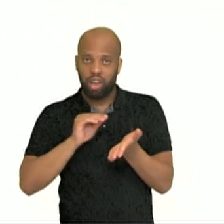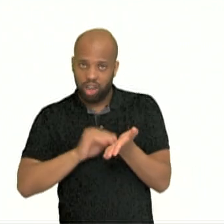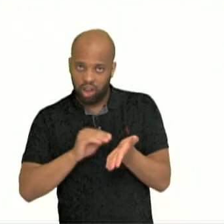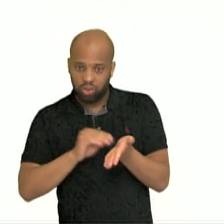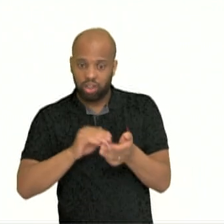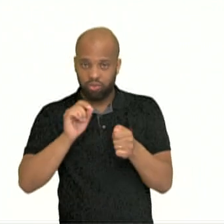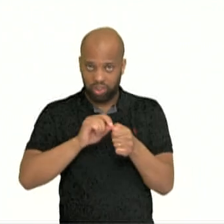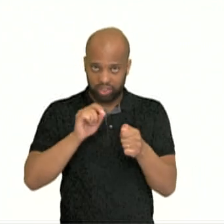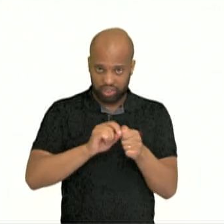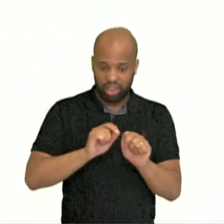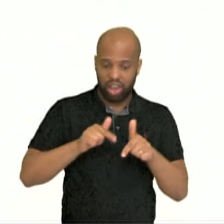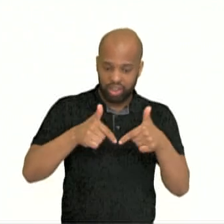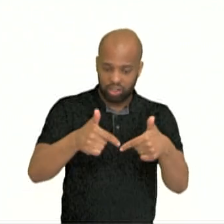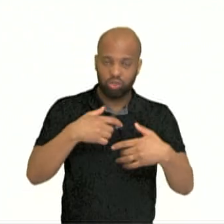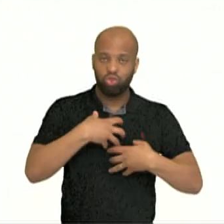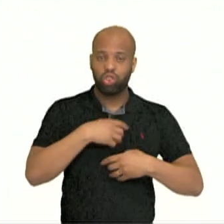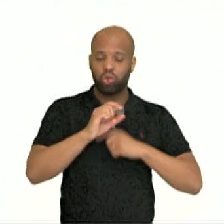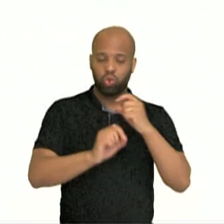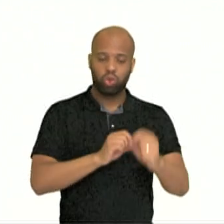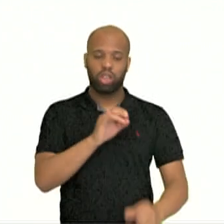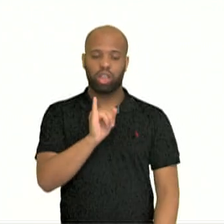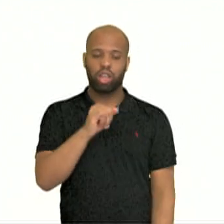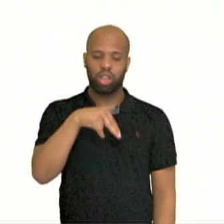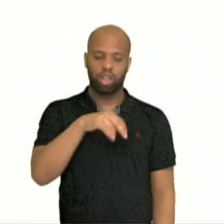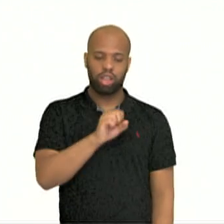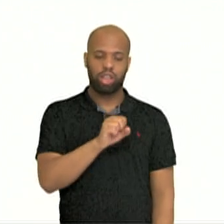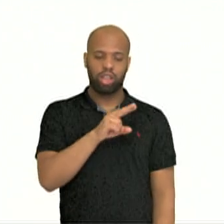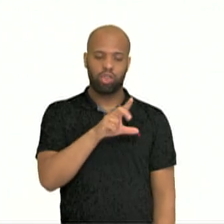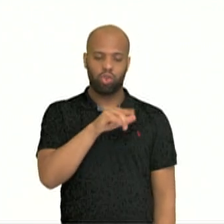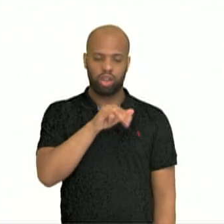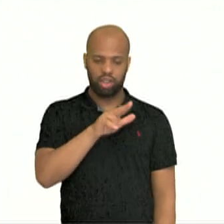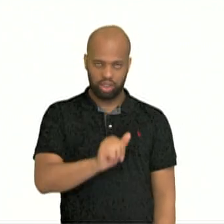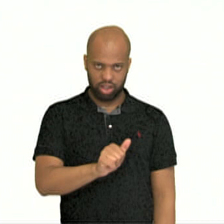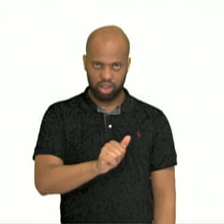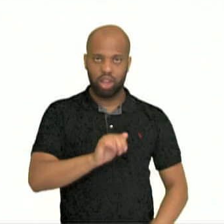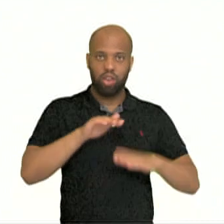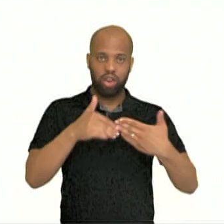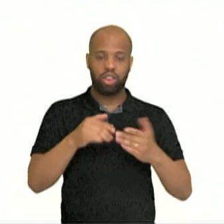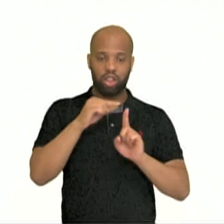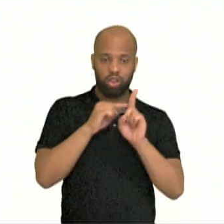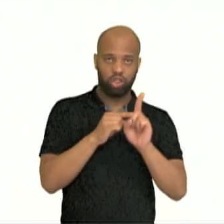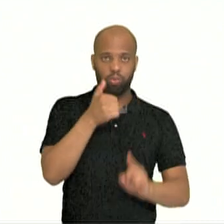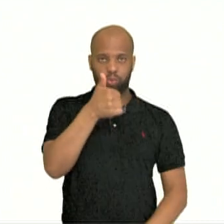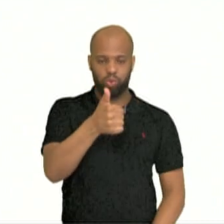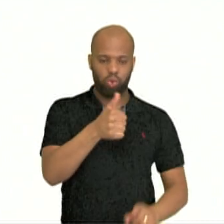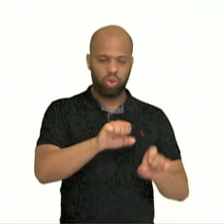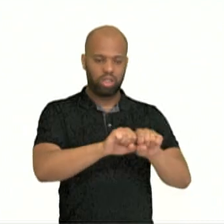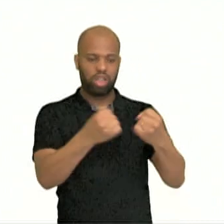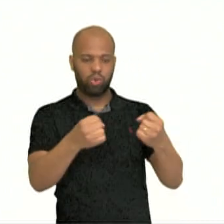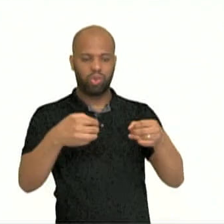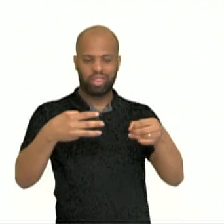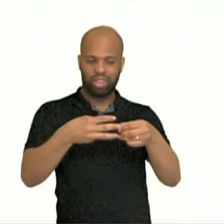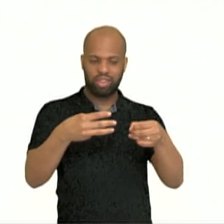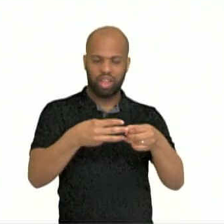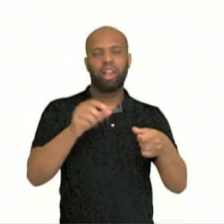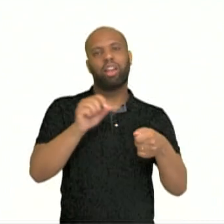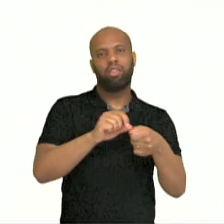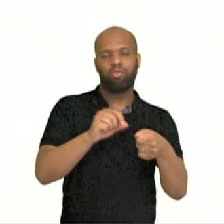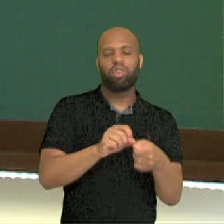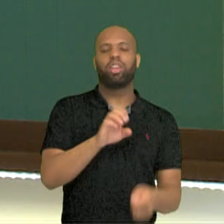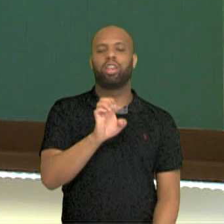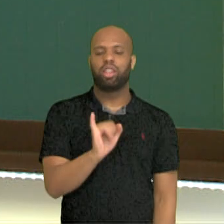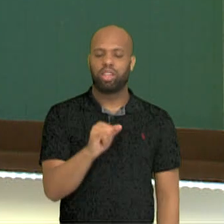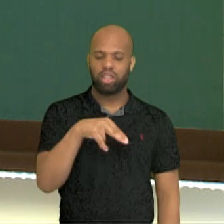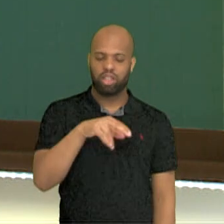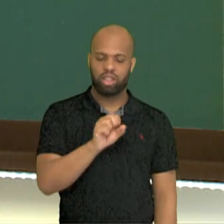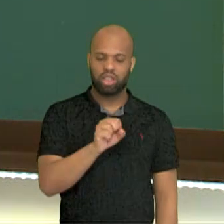e ou ação da insulina. O diabetes tipo 1 é resultante da destruição autoimune das células produtoras de insulina. Ou